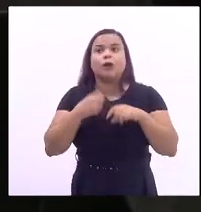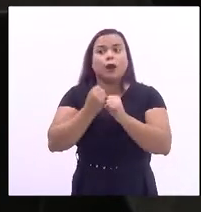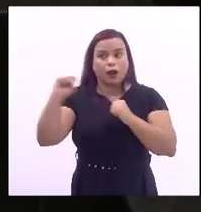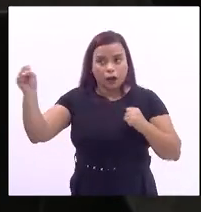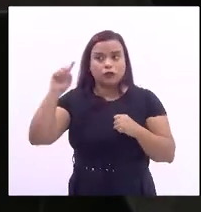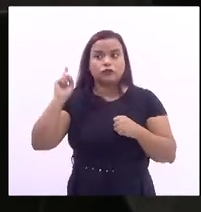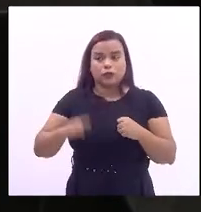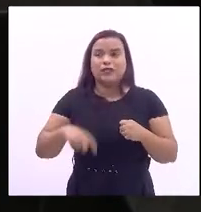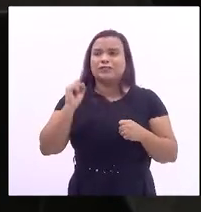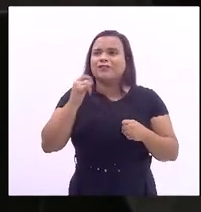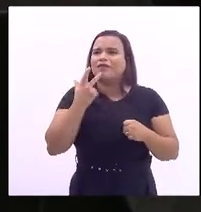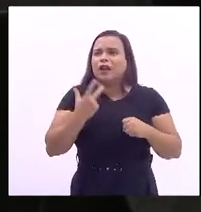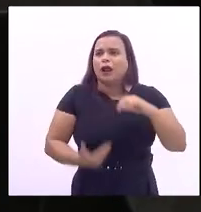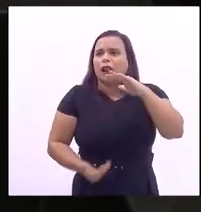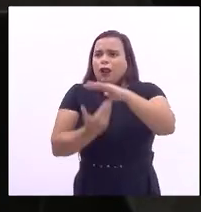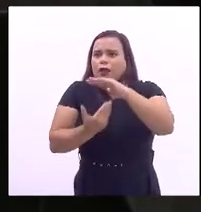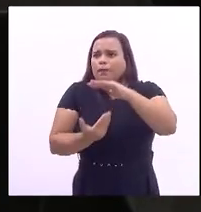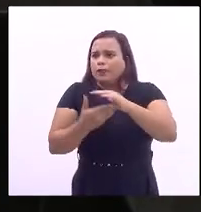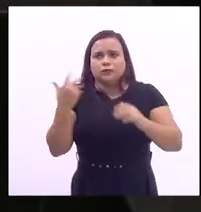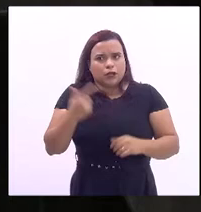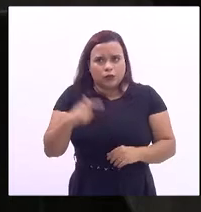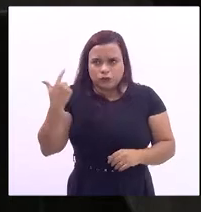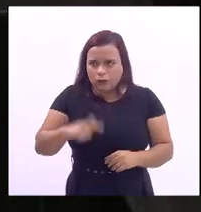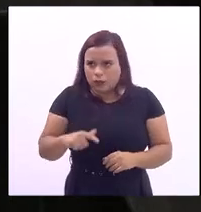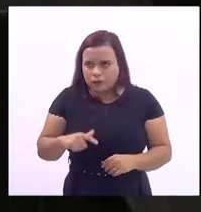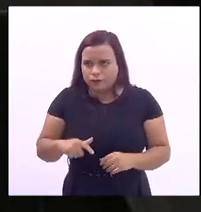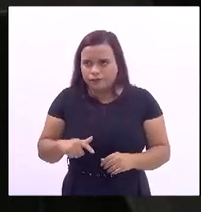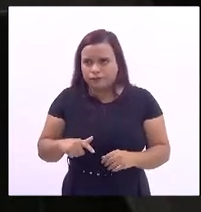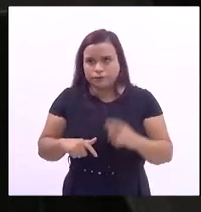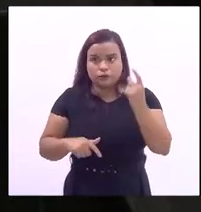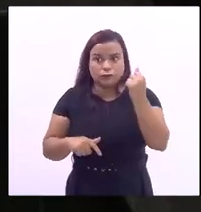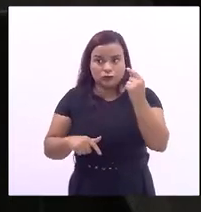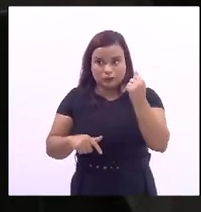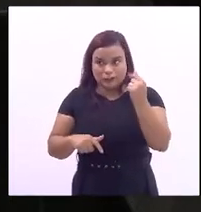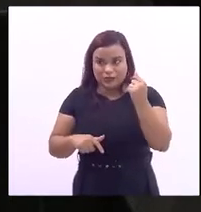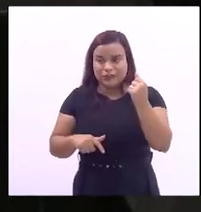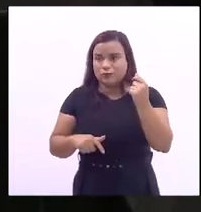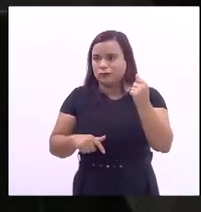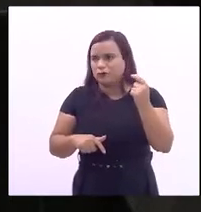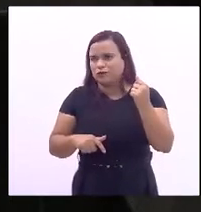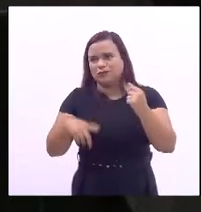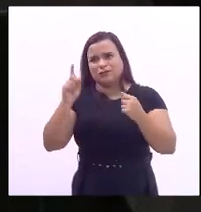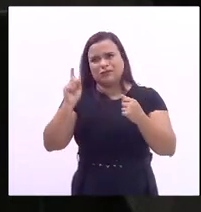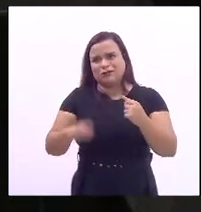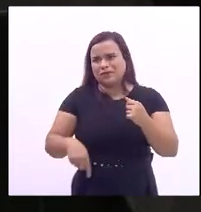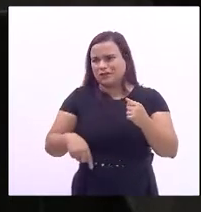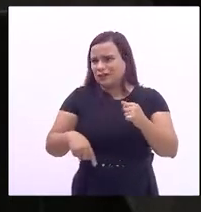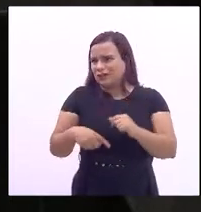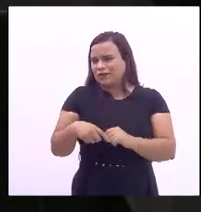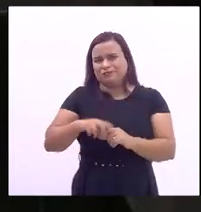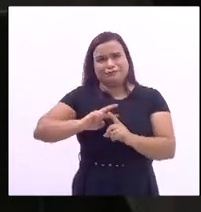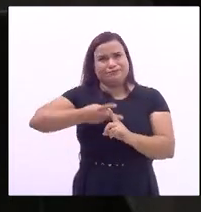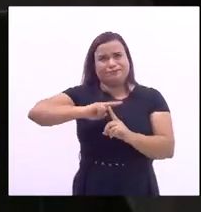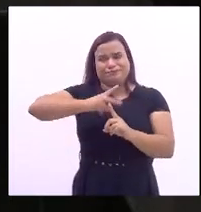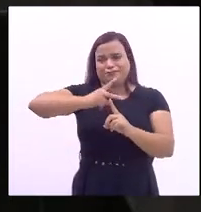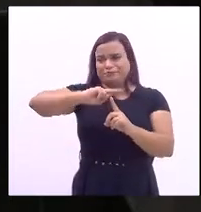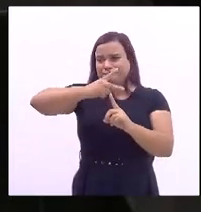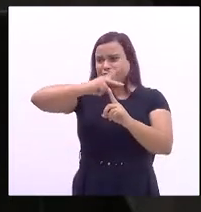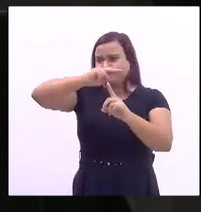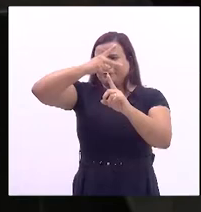não tem Limite Vertical o preço do imóvel é quase infinito